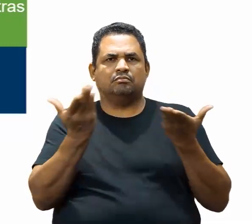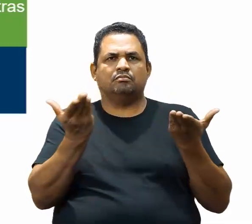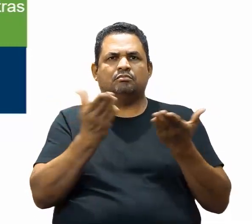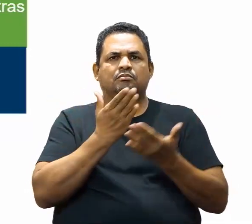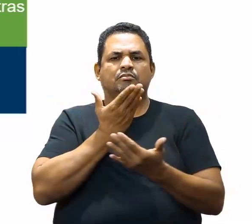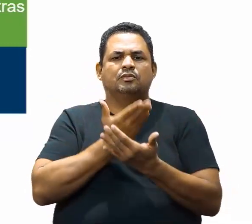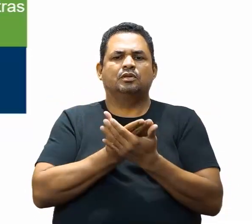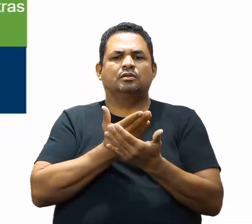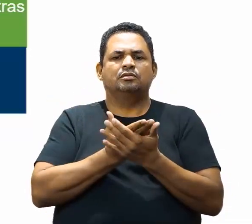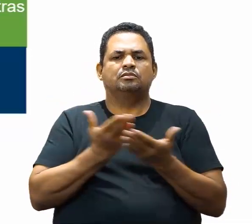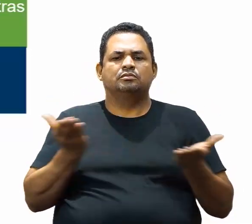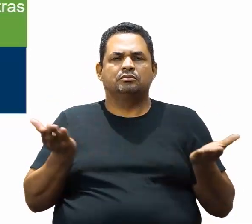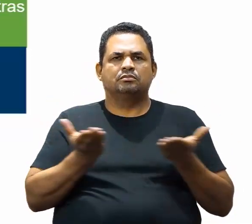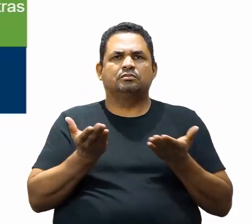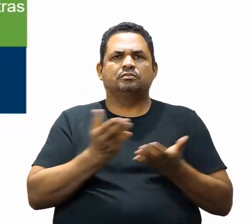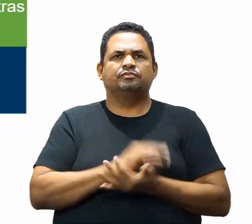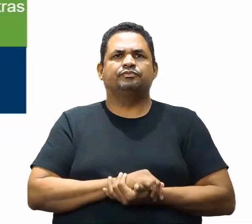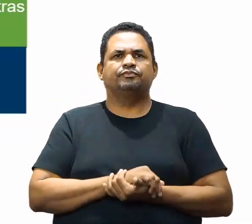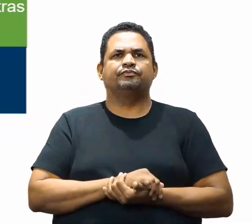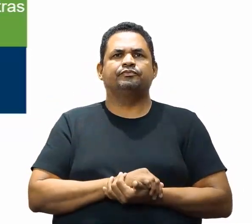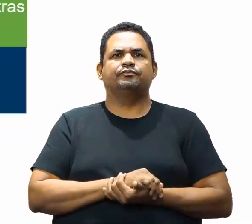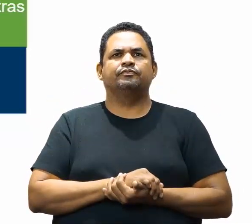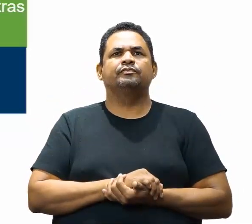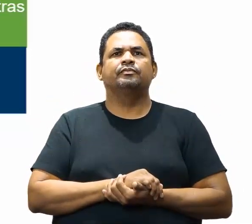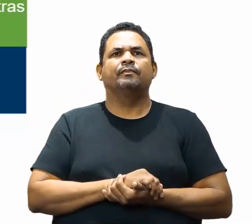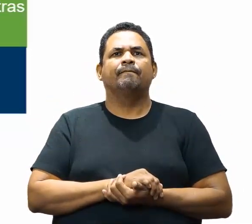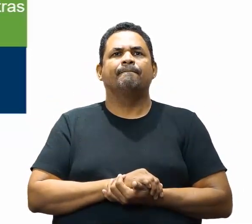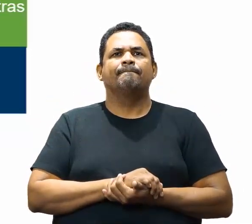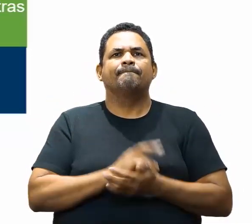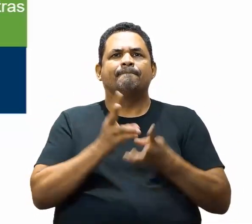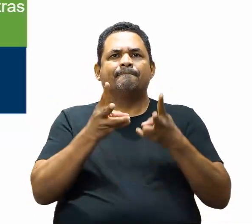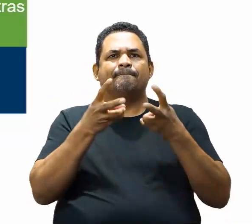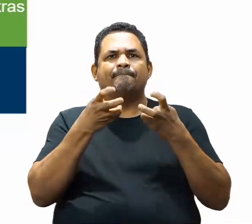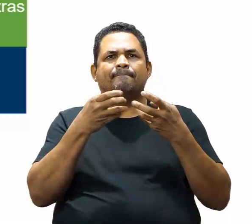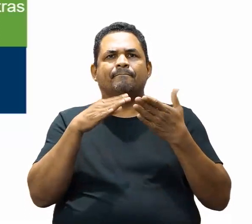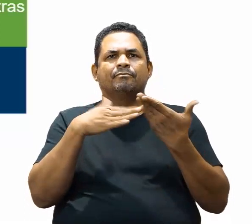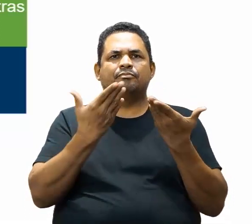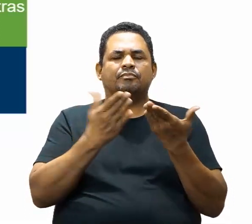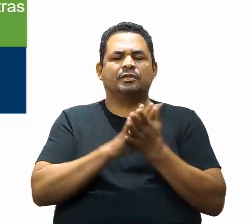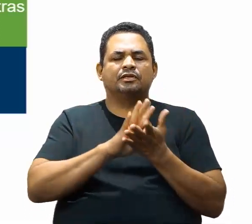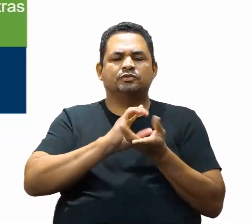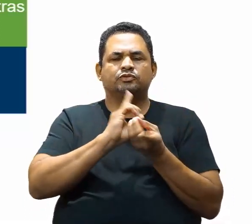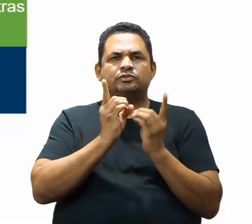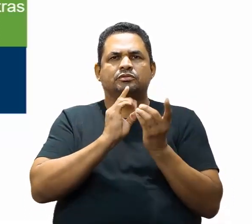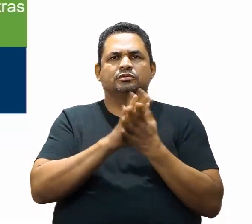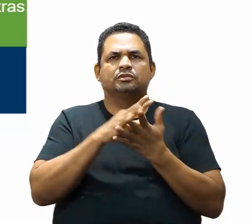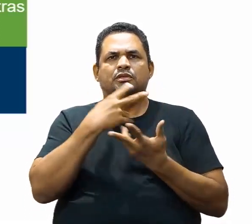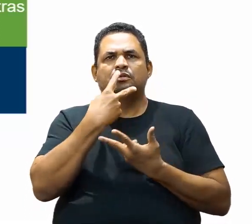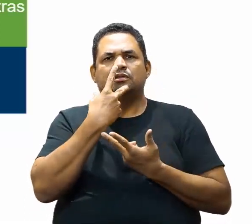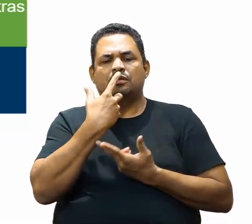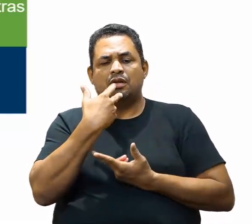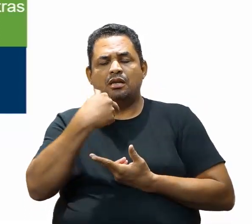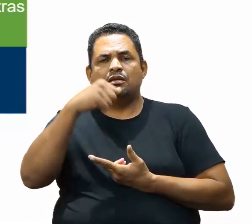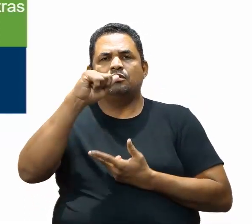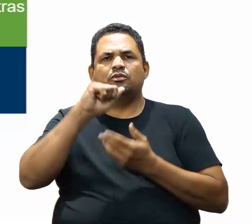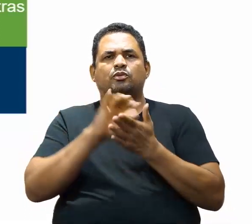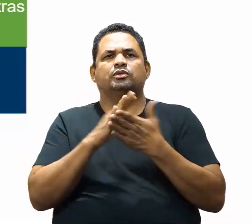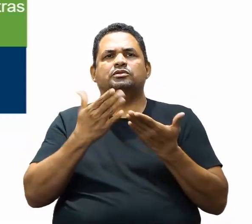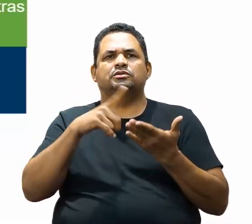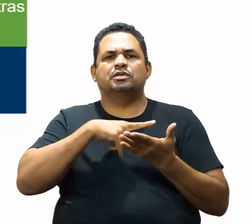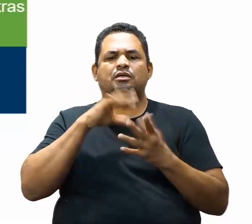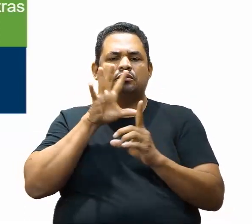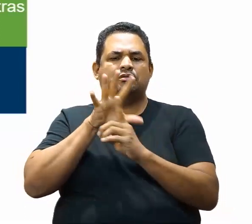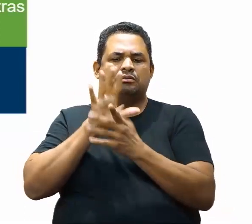de hoje. As habilidades são perceber tanto o dinamismo linguístico que sofre influência dos